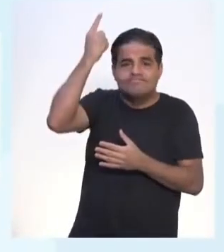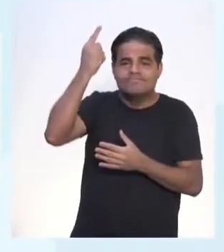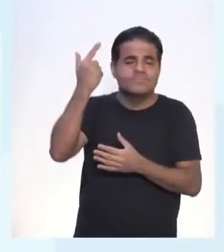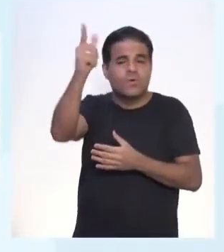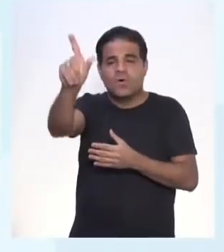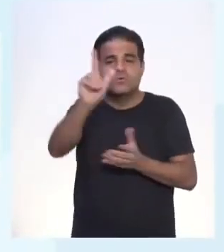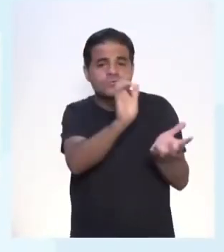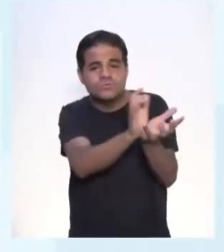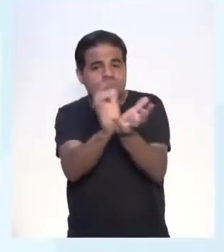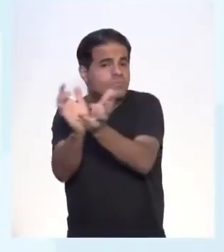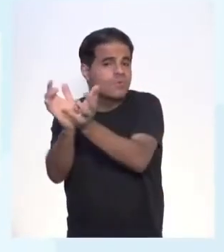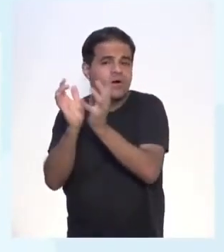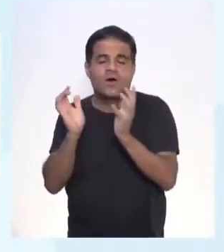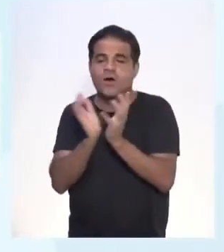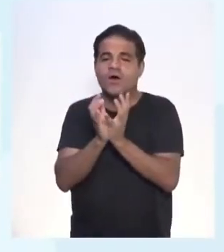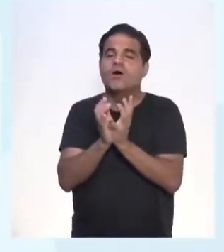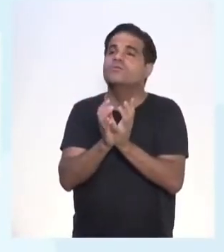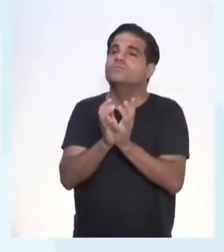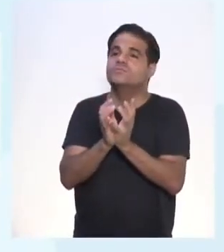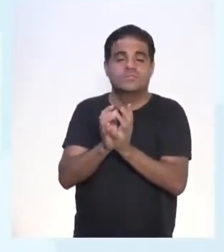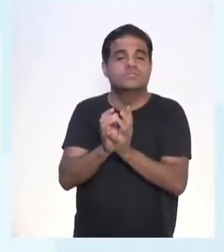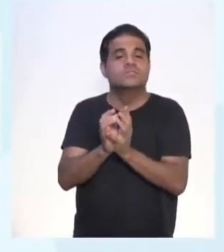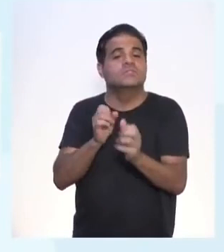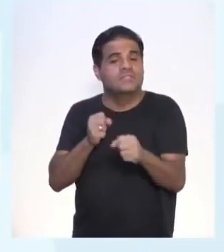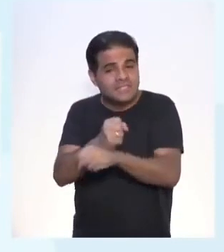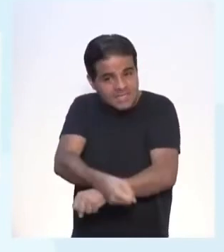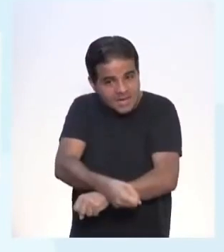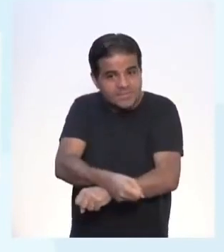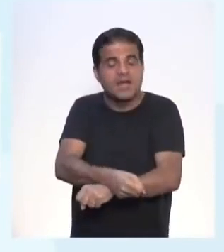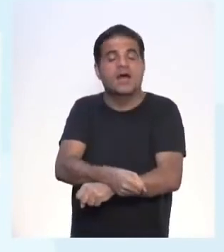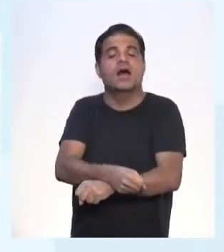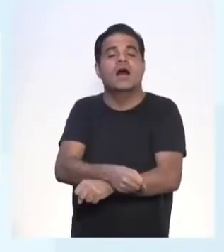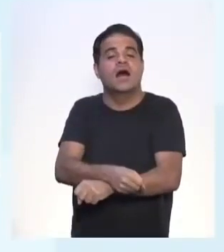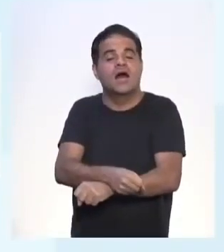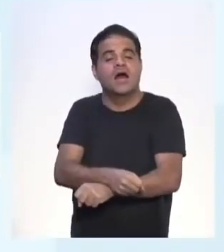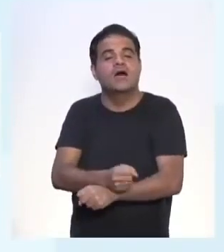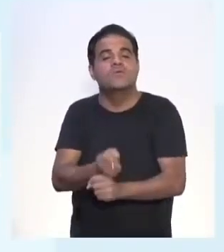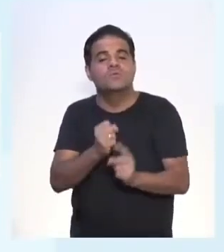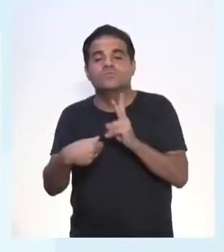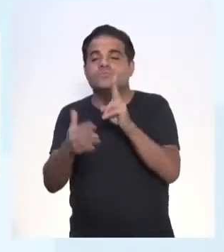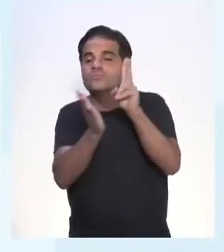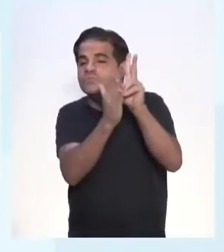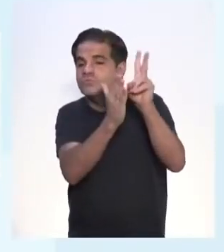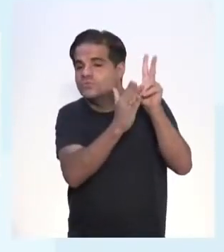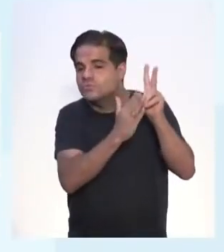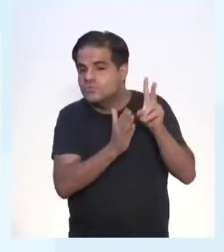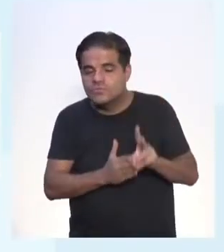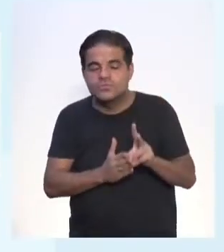outros povos, né? Tanto a questão da escravidão, tanto a questão indígena, né?